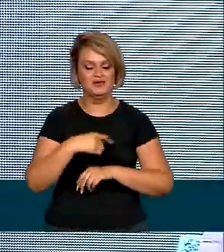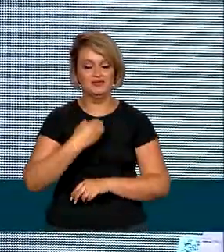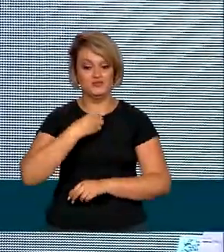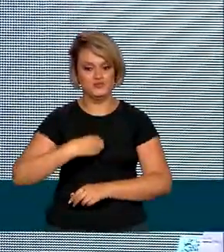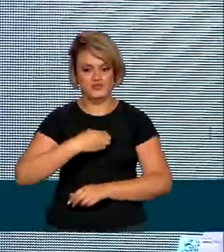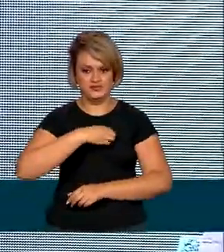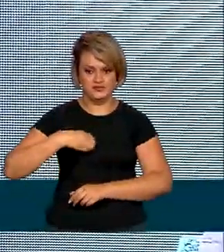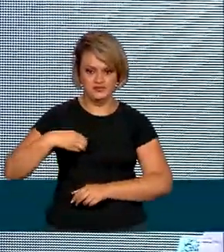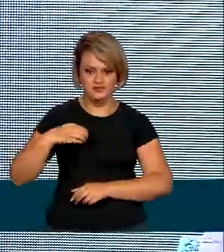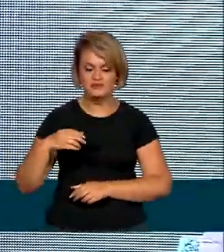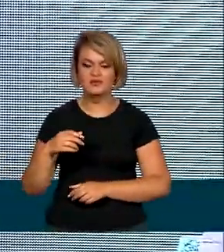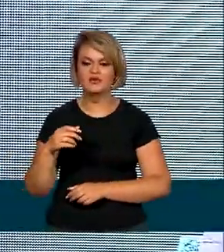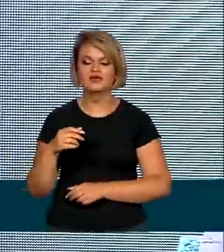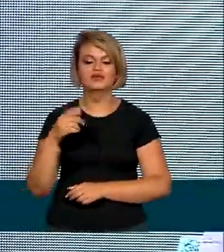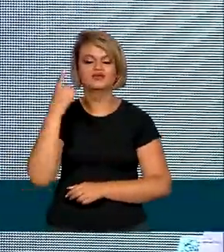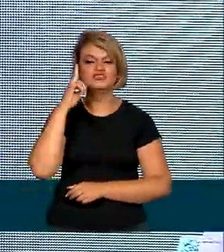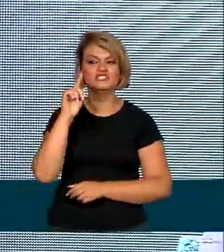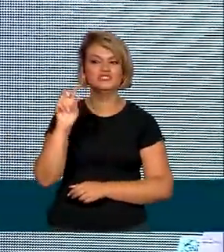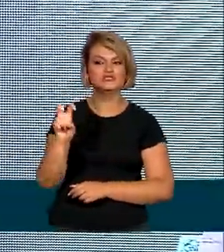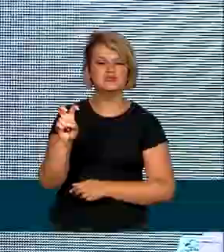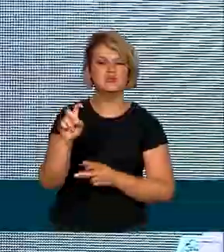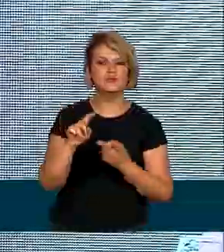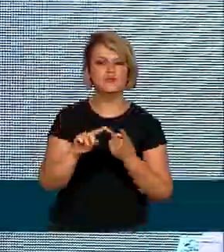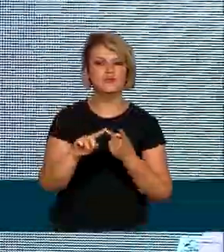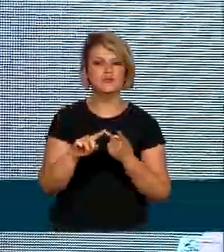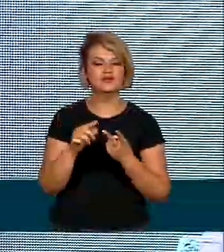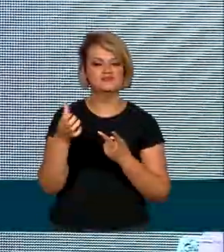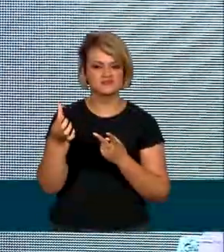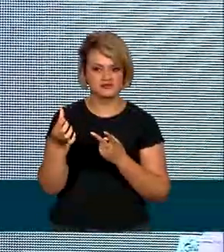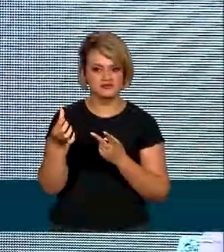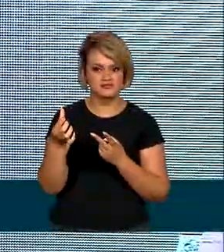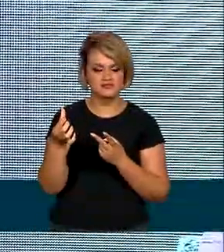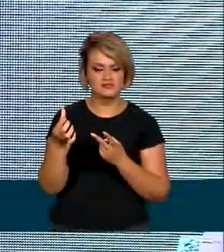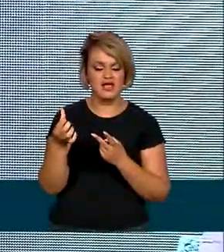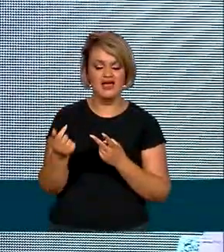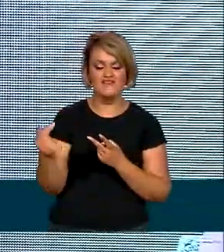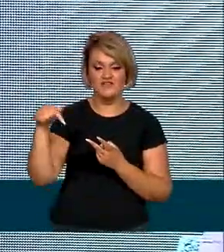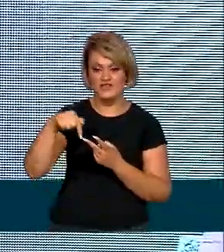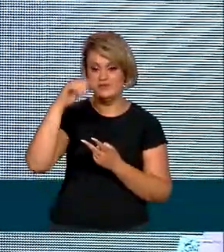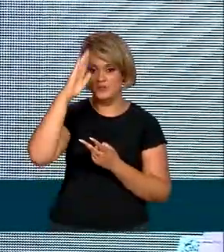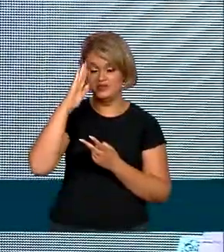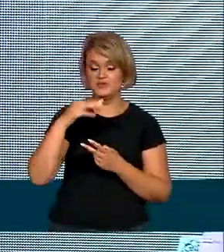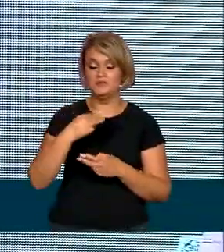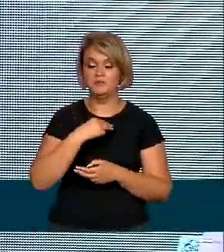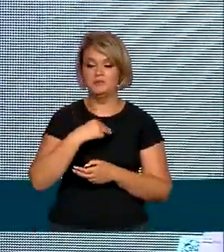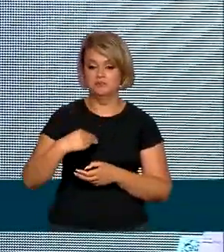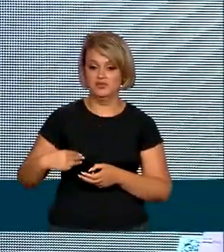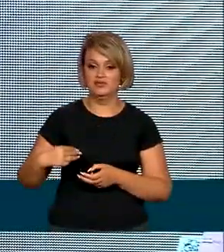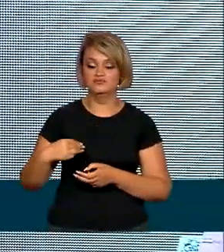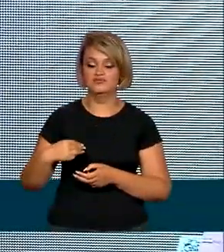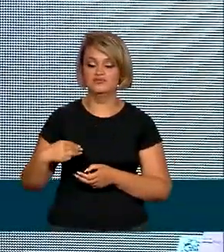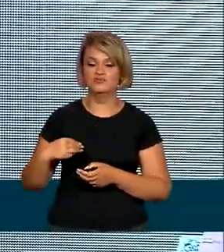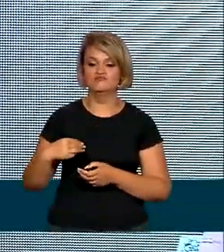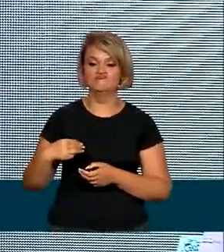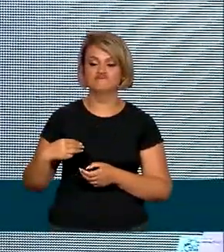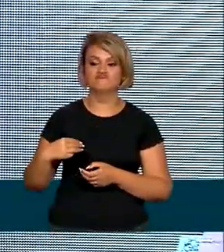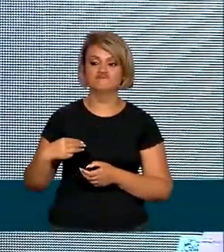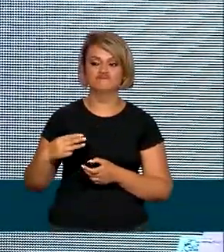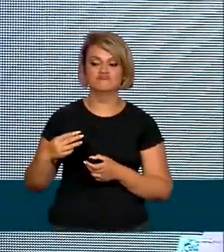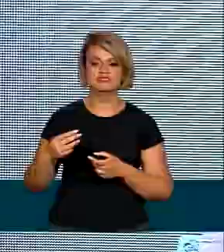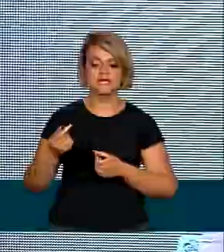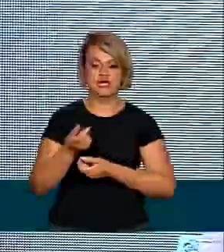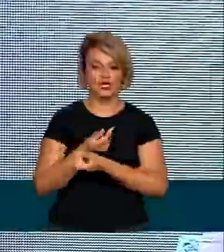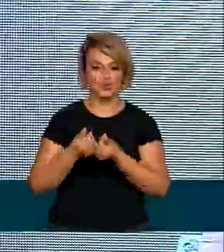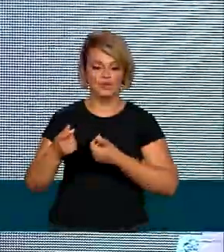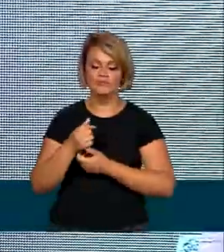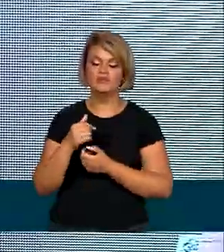que dia 5 e 6 receberá aqui no Brasil o ministro da economia e várias economistas suíço junto